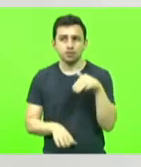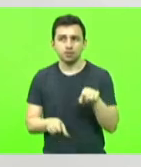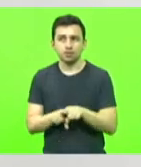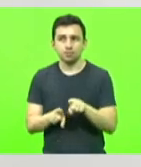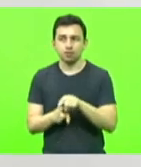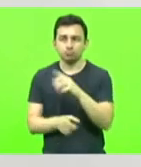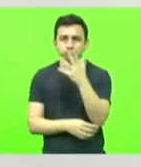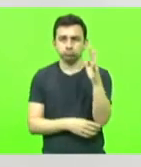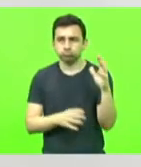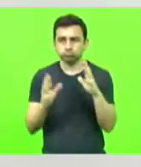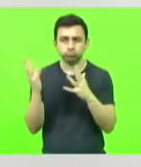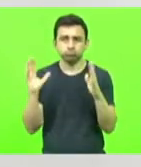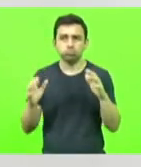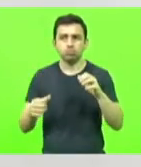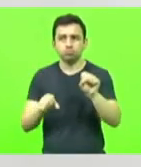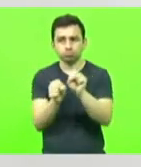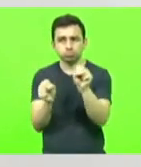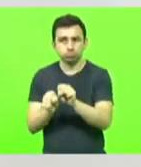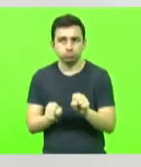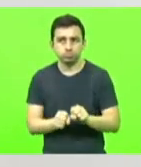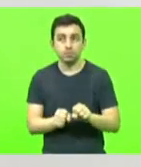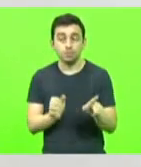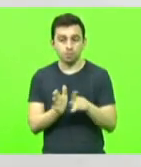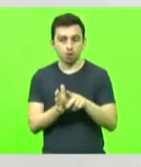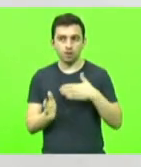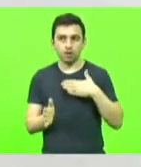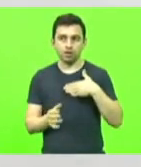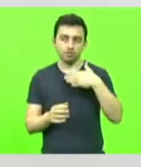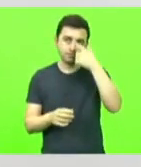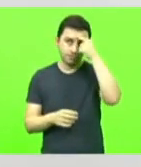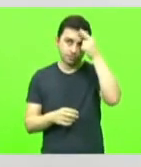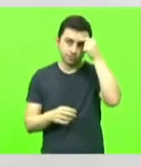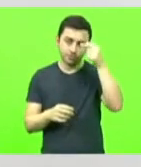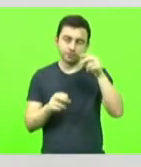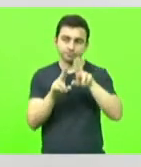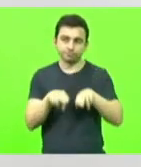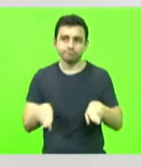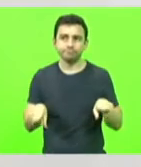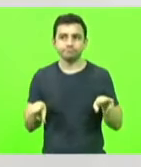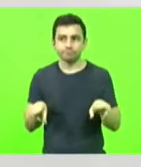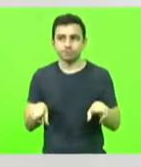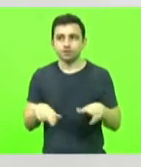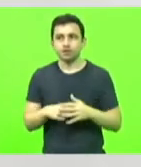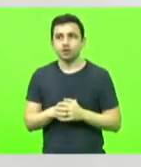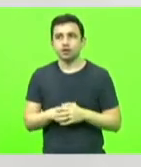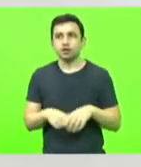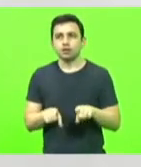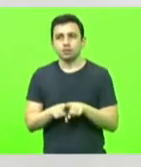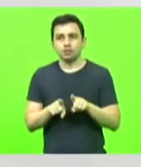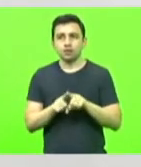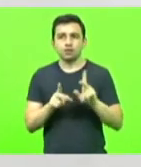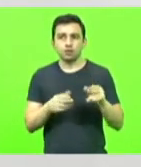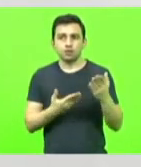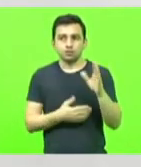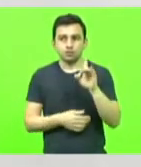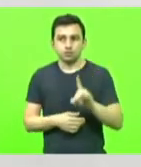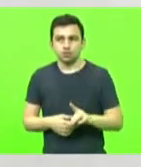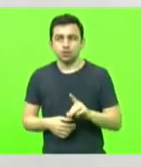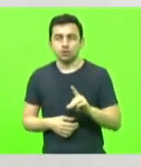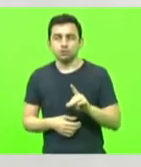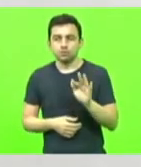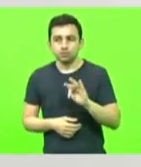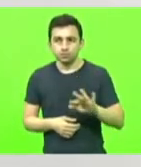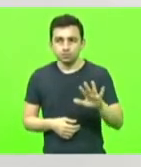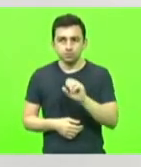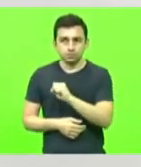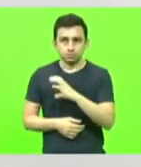pela Universidade Federal de Santa Catarina. Assim como coordenador do Colegiado Estadual de Defesa Civil da Federação Catarinense